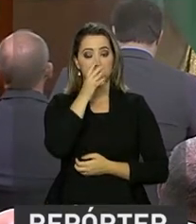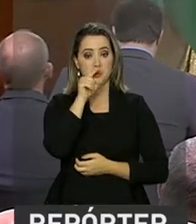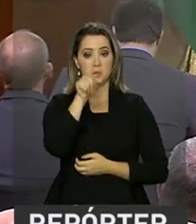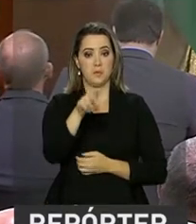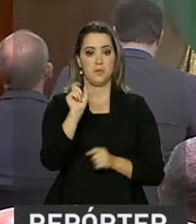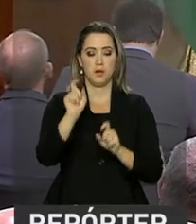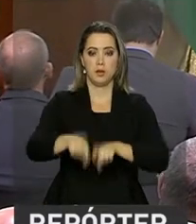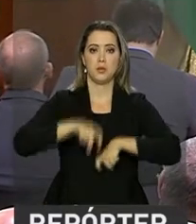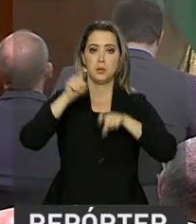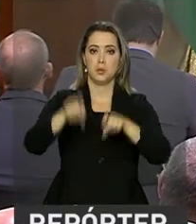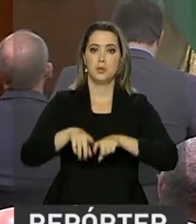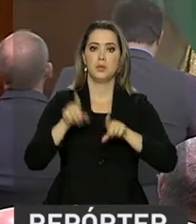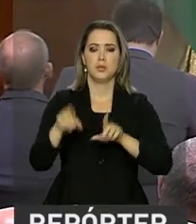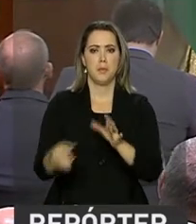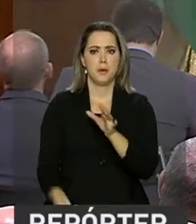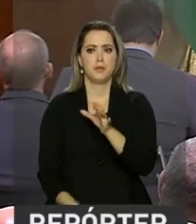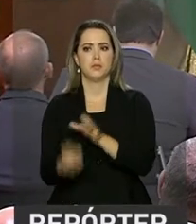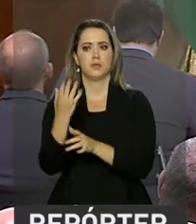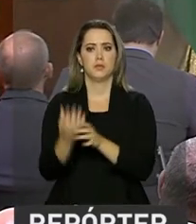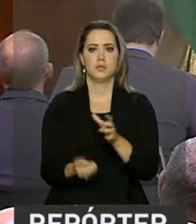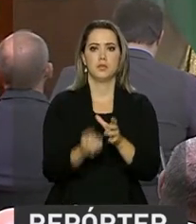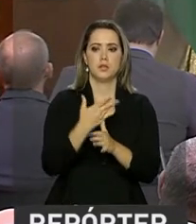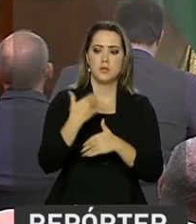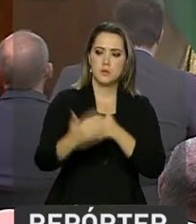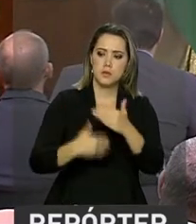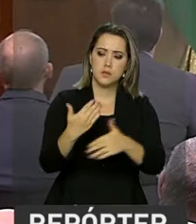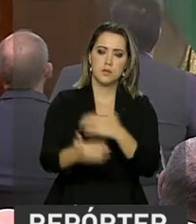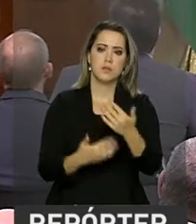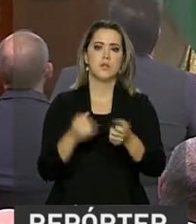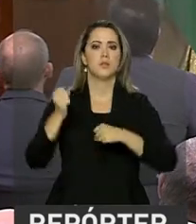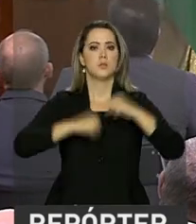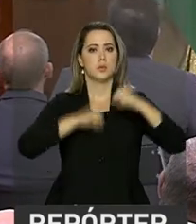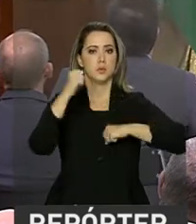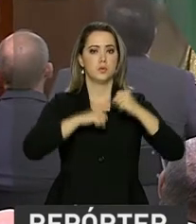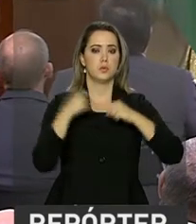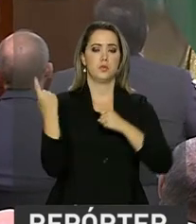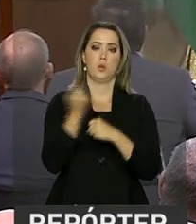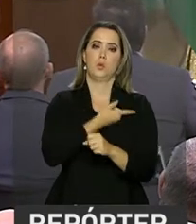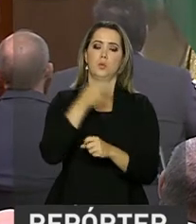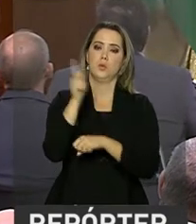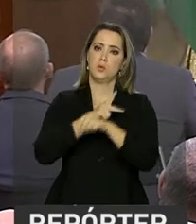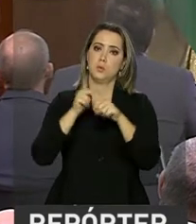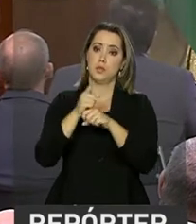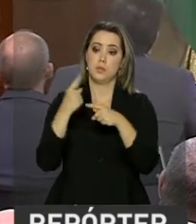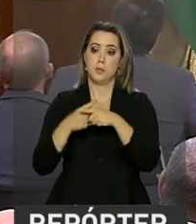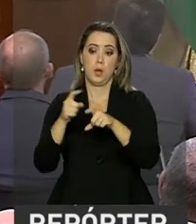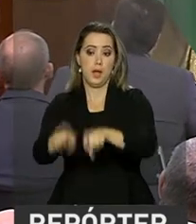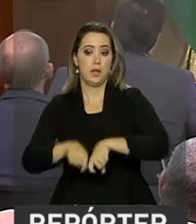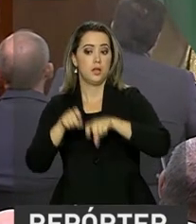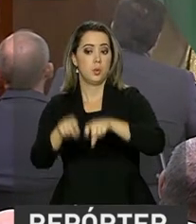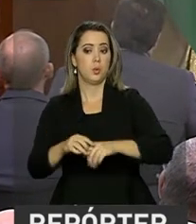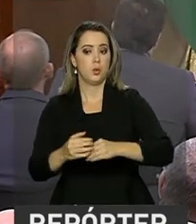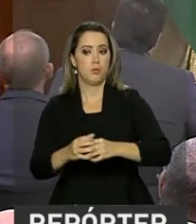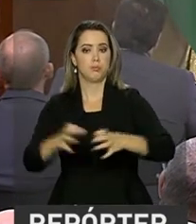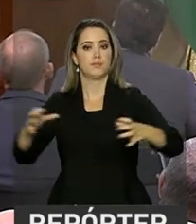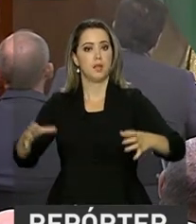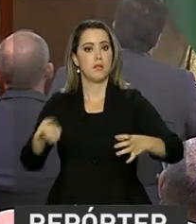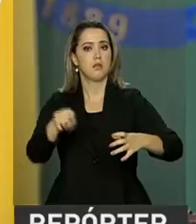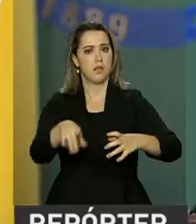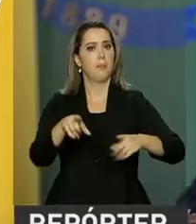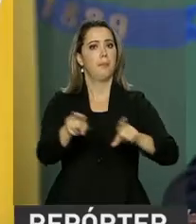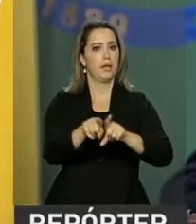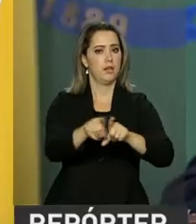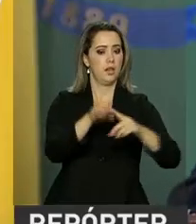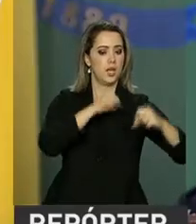geradora também do desenvolvimento industrial no nosso país na medida em que a agricultura cresce e se fortalece aumenta na